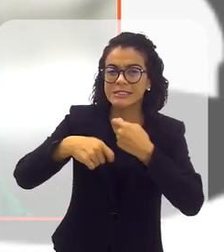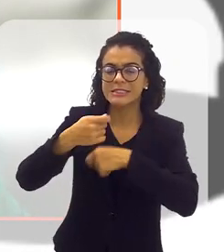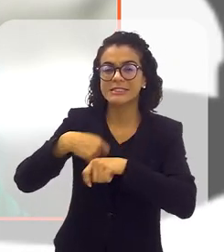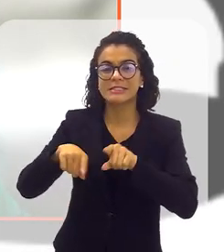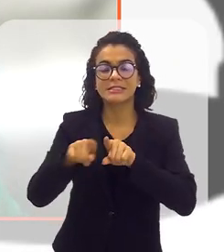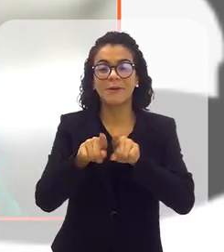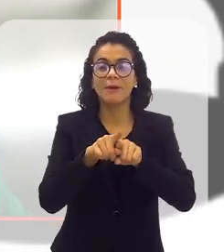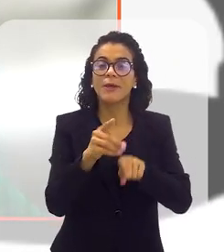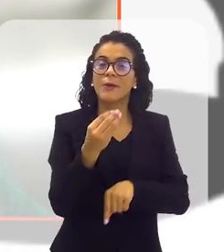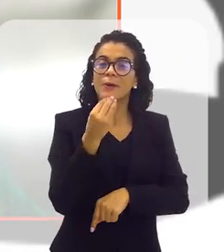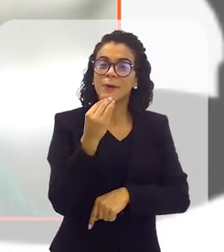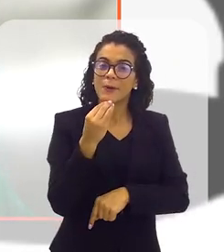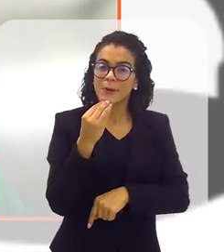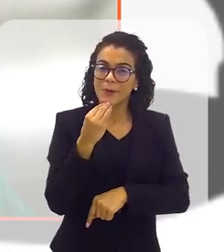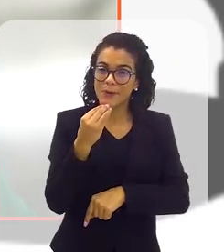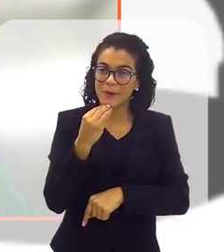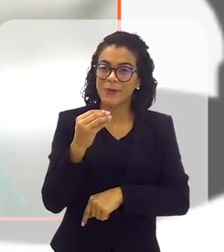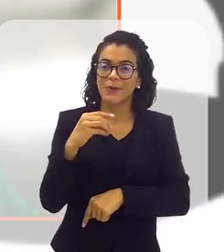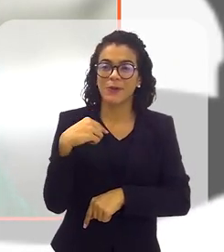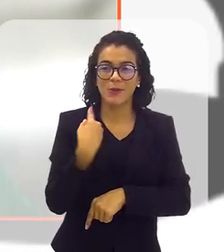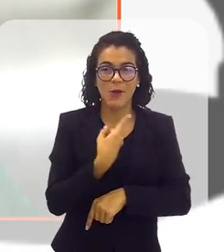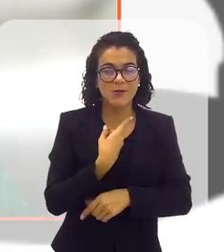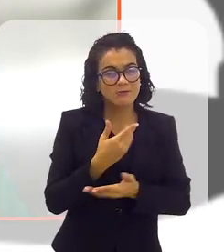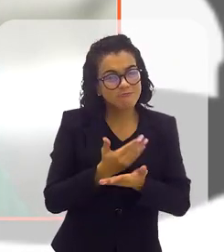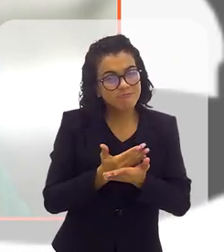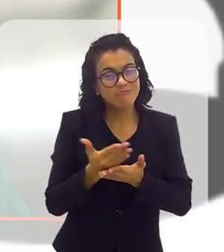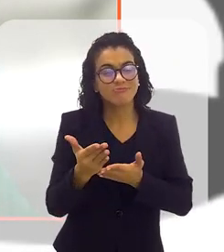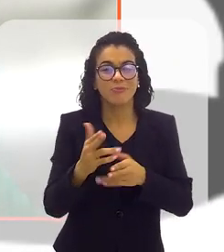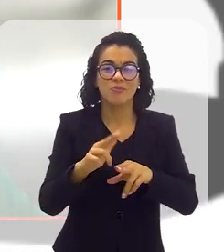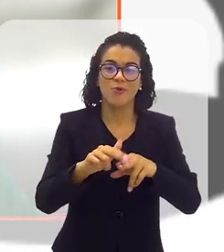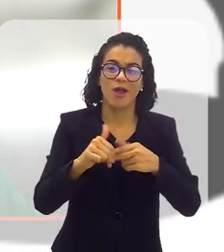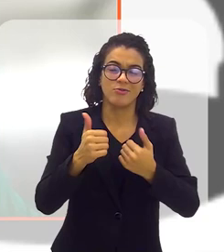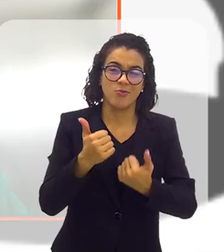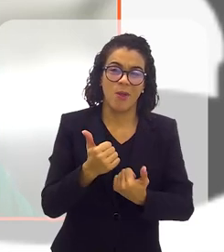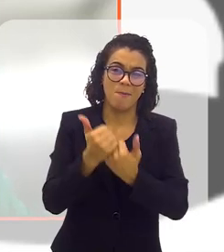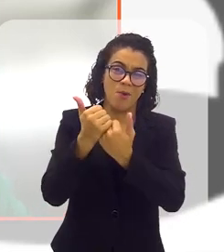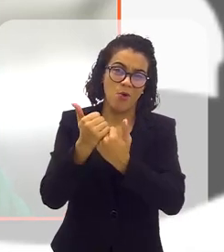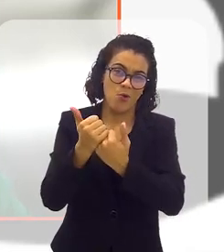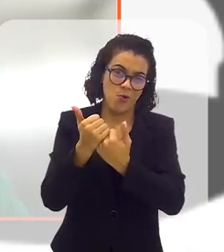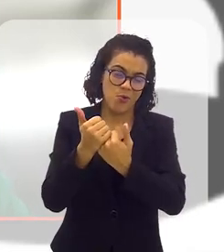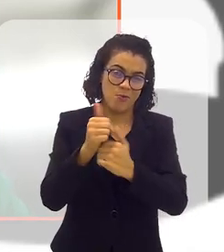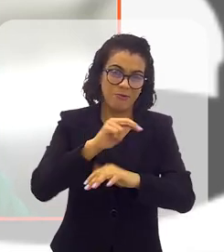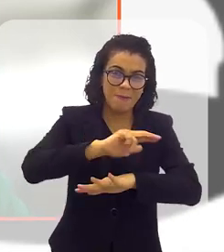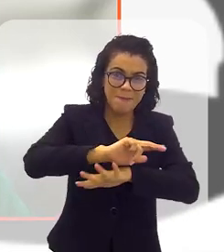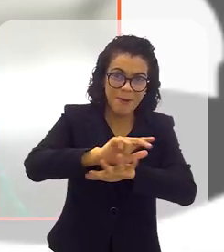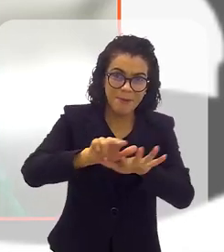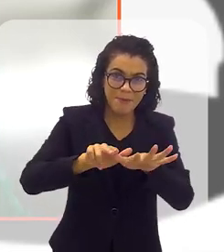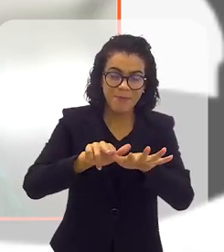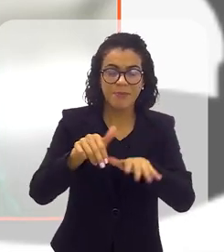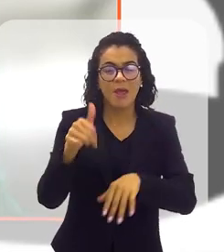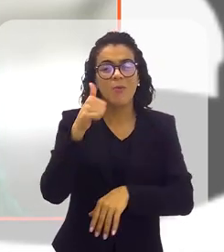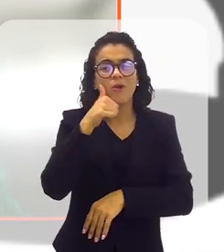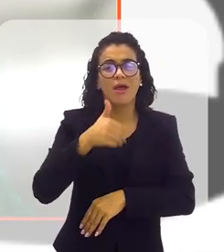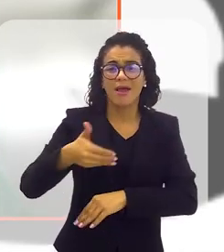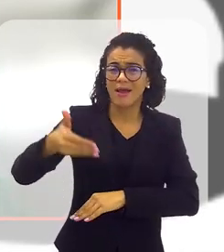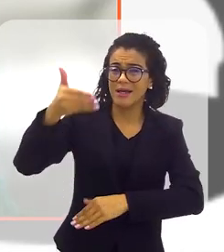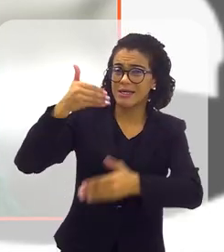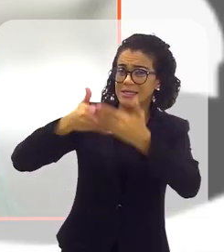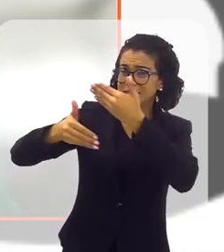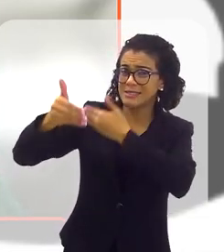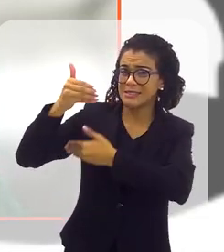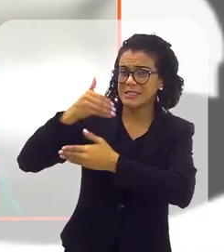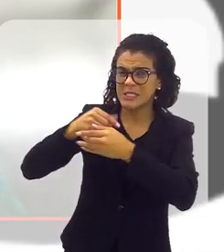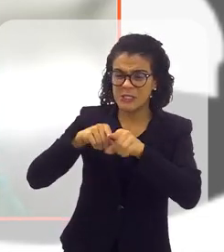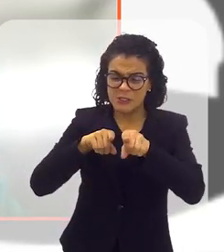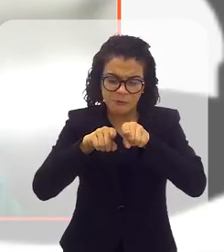si e tantas oportunidades que nós conquistamos através desse apoio mútuo. Então, as mulheres que antes,